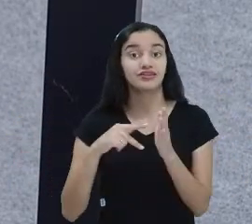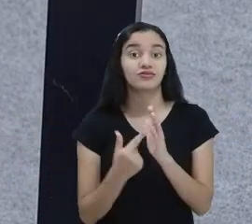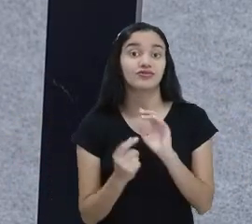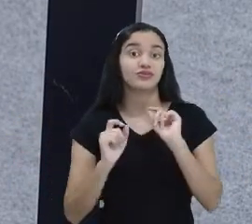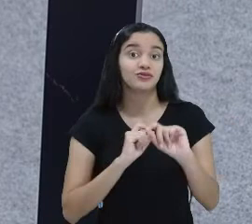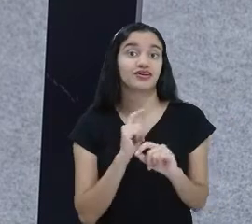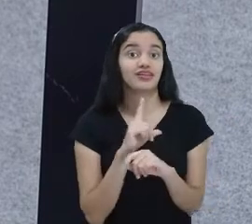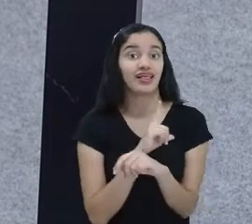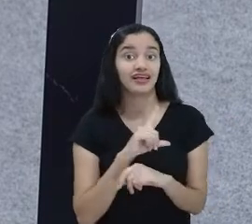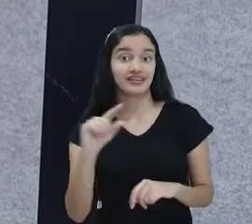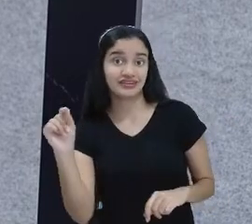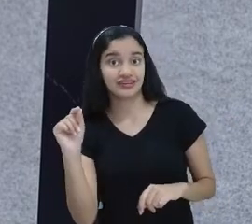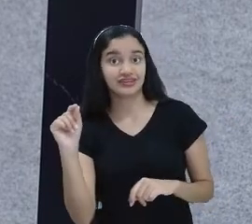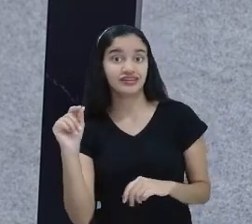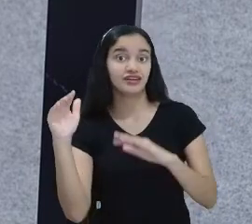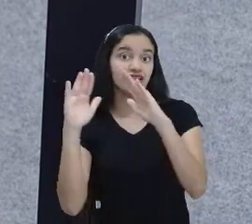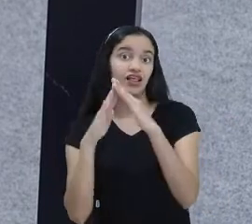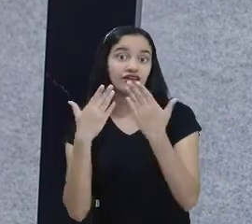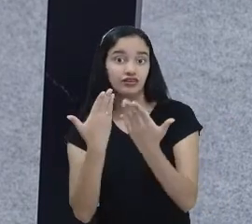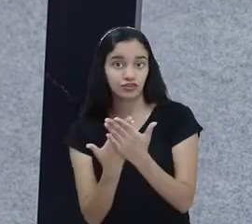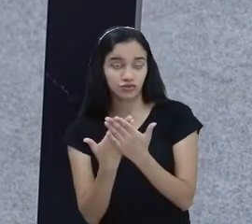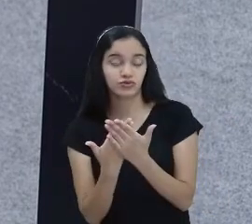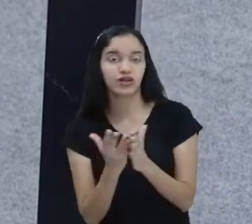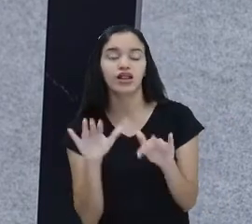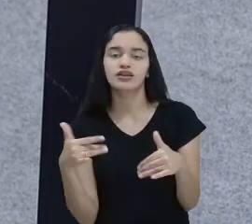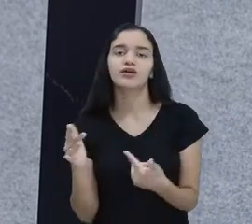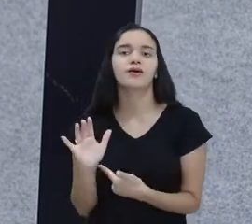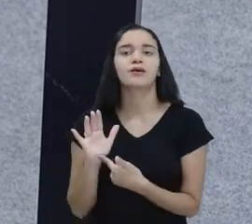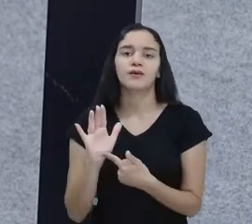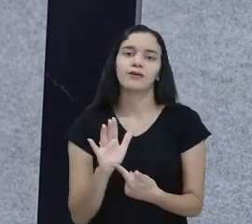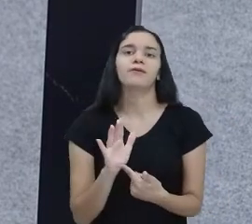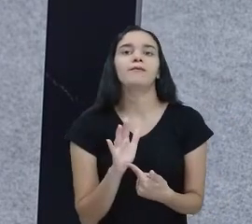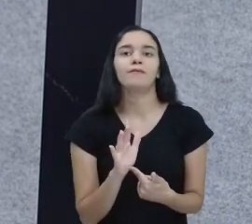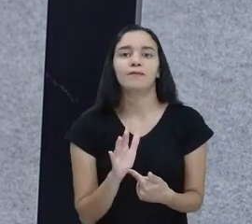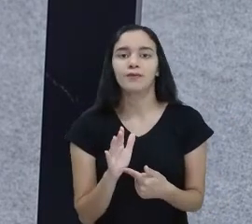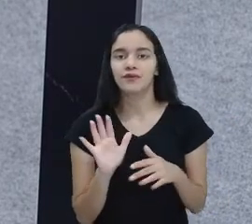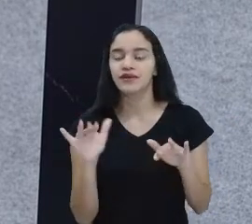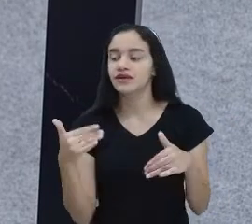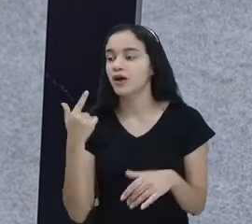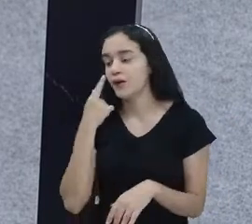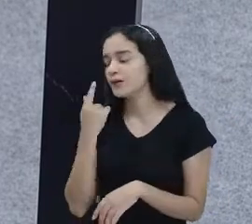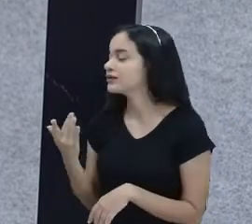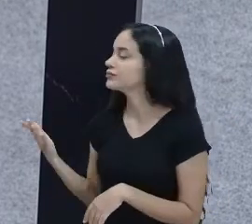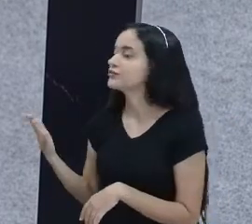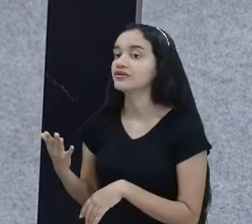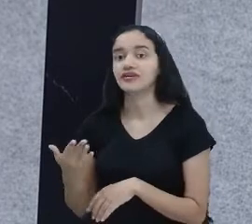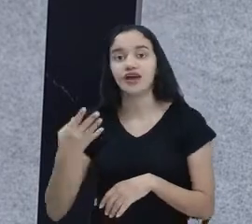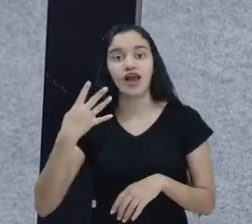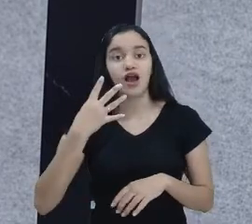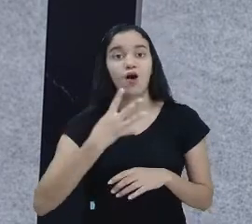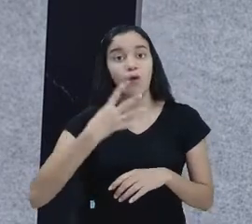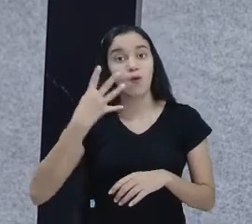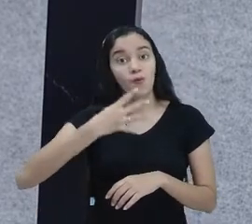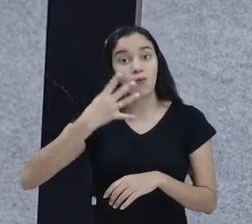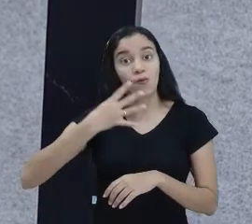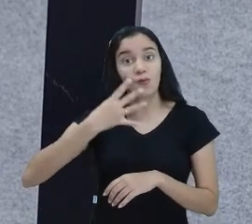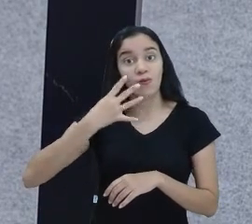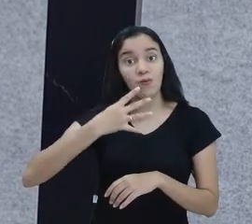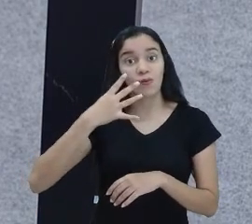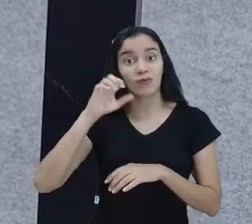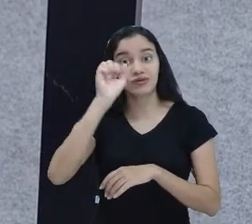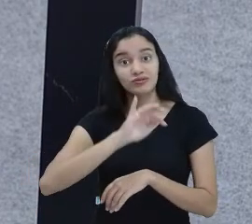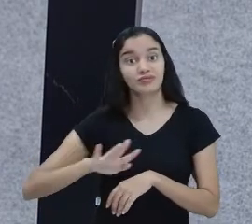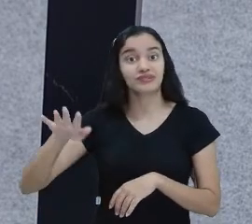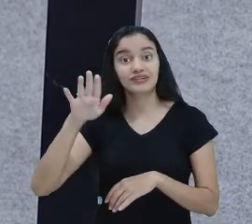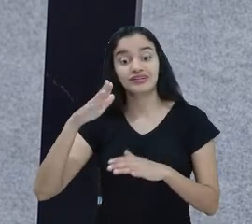está saindo, já saiu da escola, então simboliza a saída dele da escola. E na outra ele está desenhando, pintando.